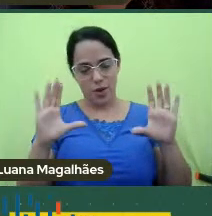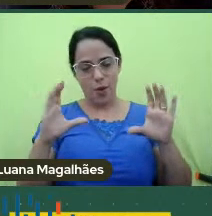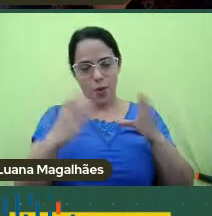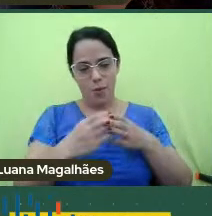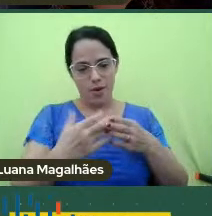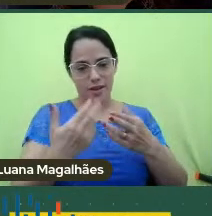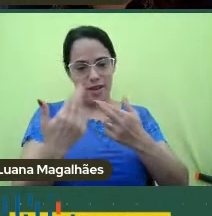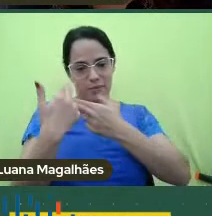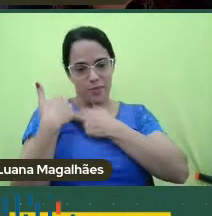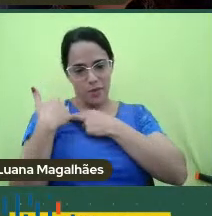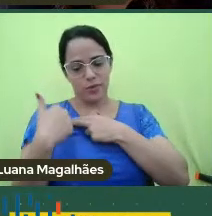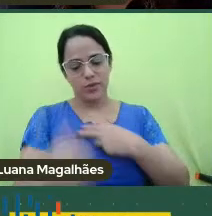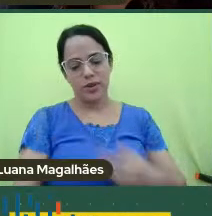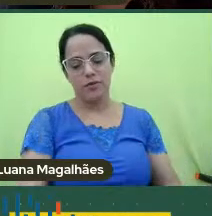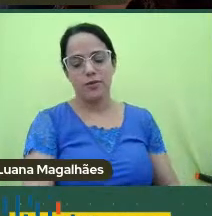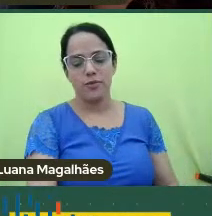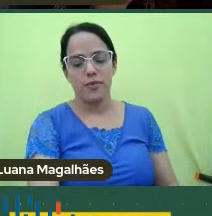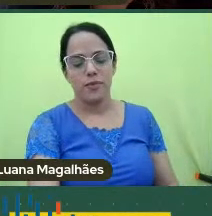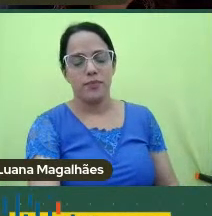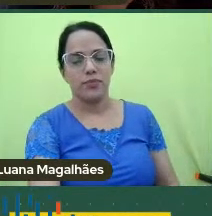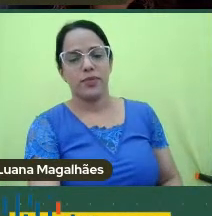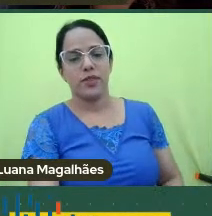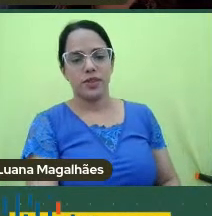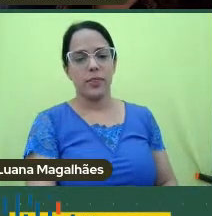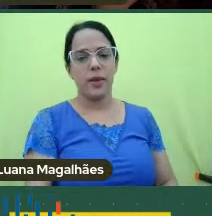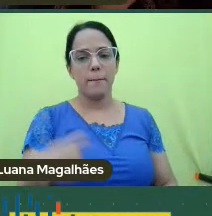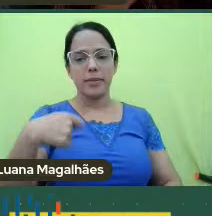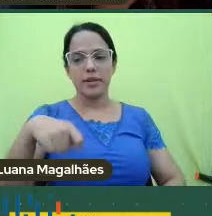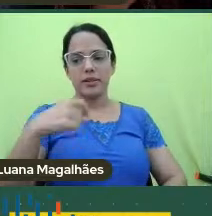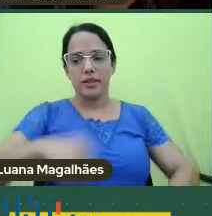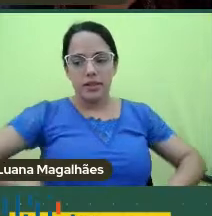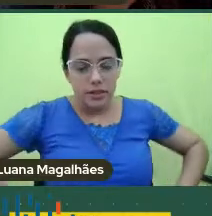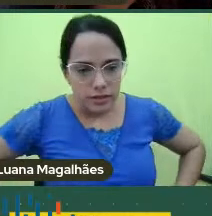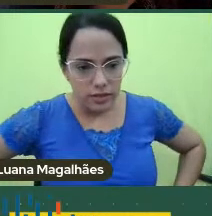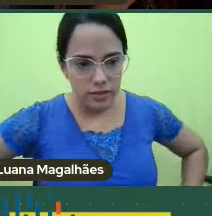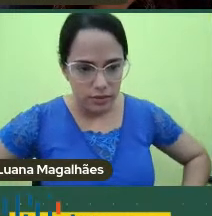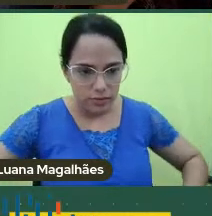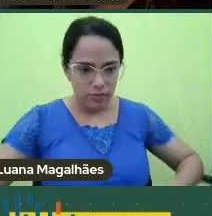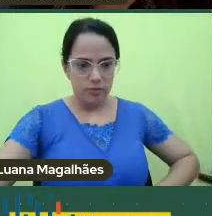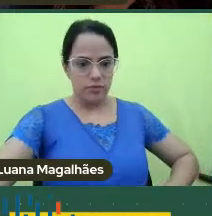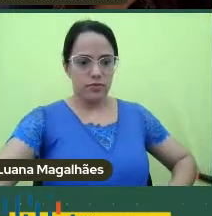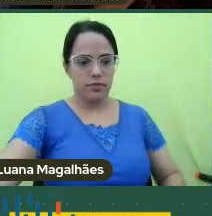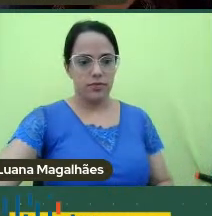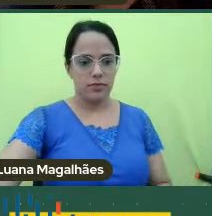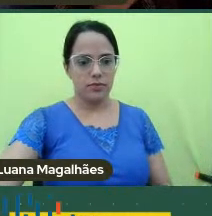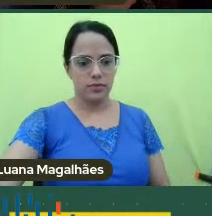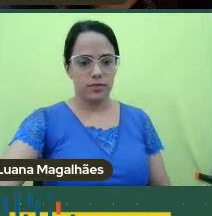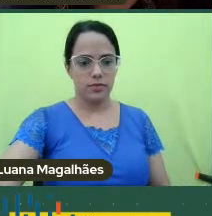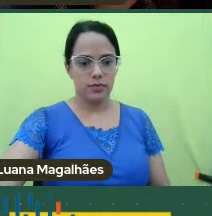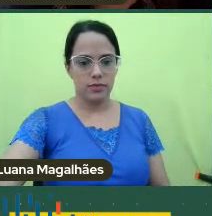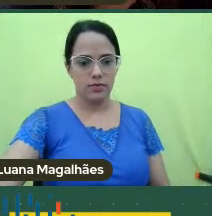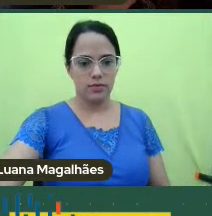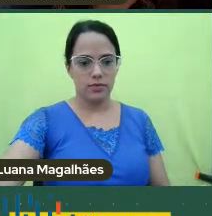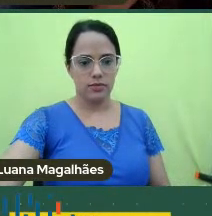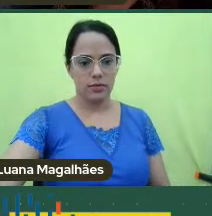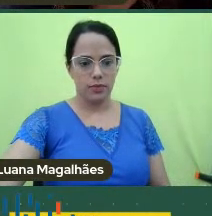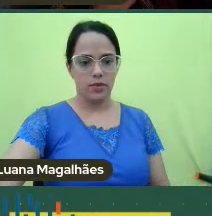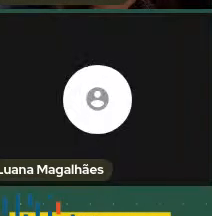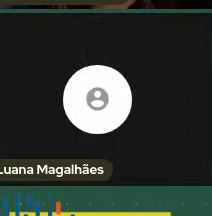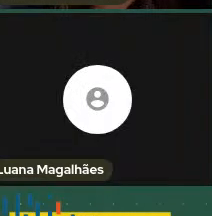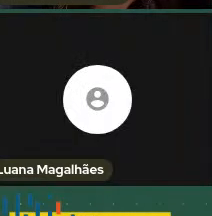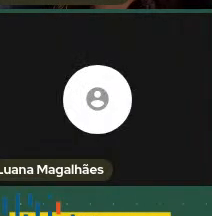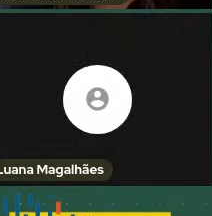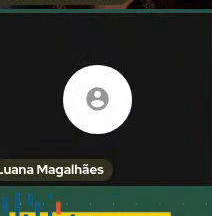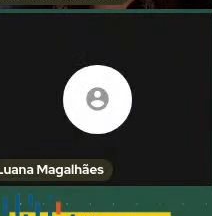revisão de prontuários, ela tem que observar os itens que deverão constar